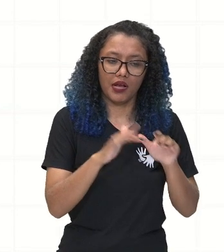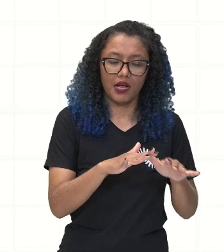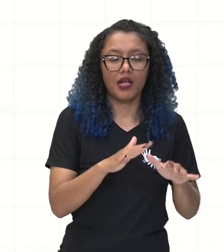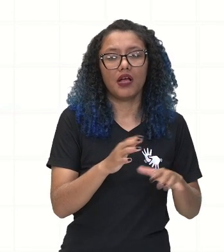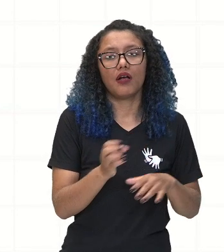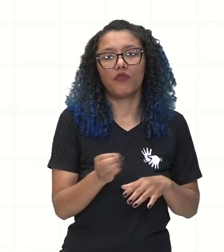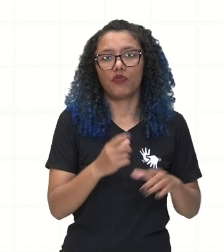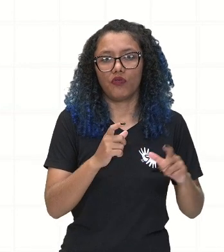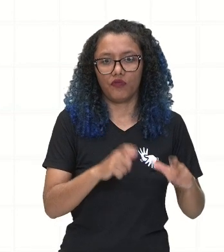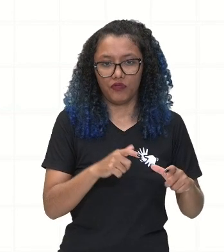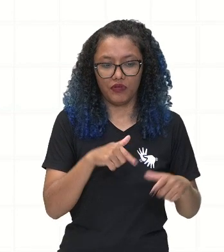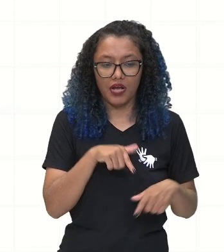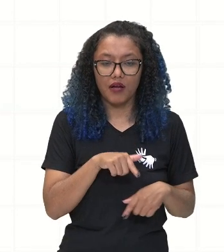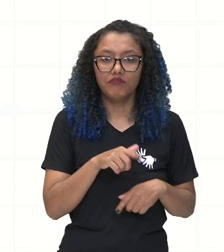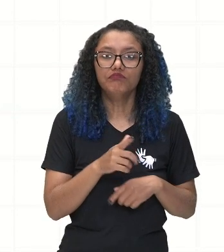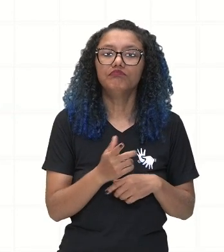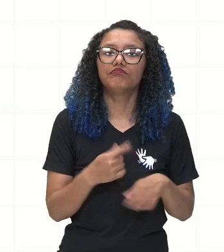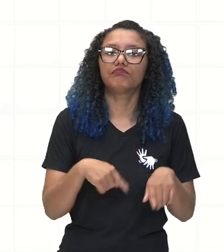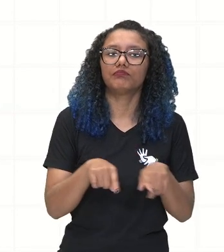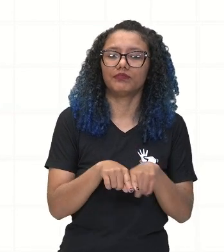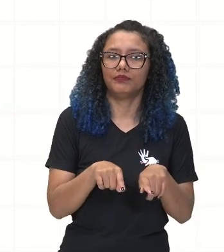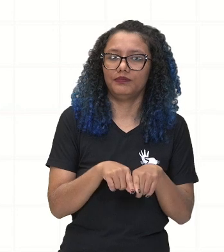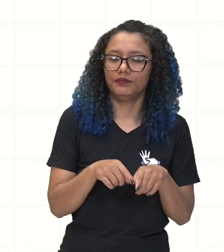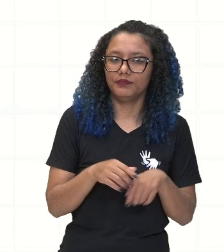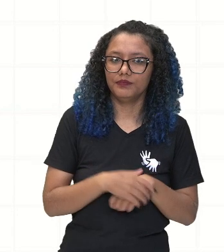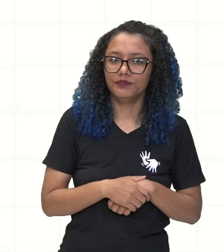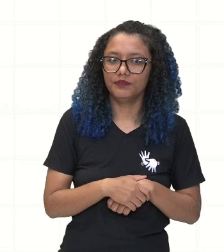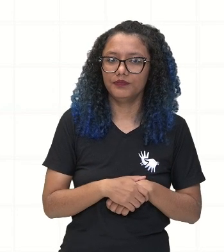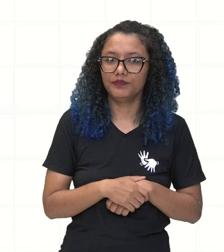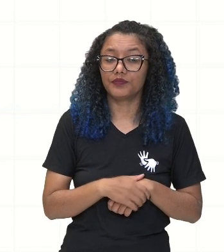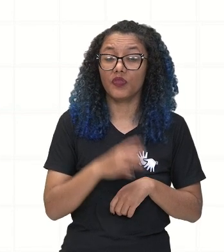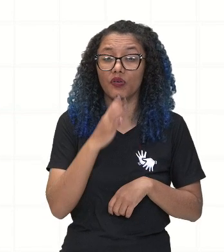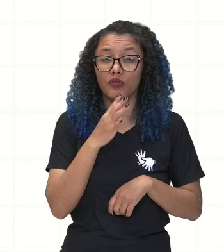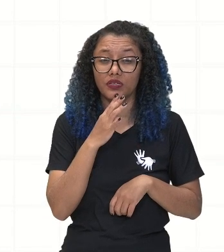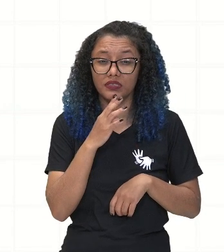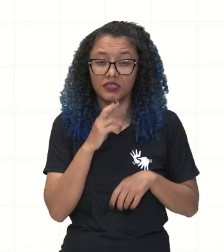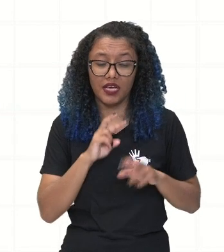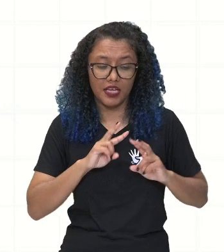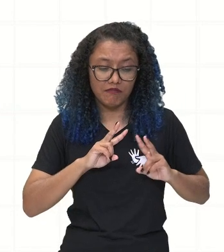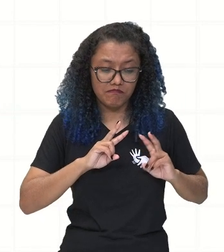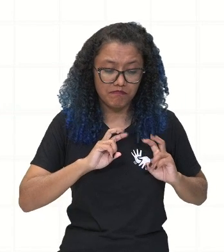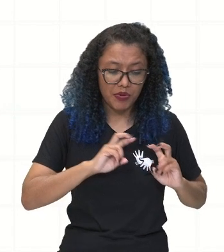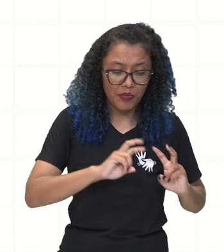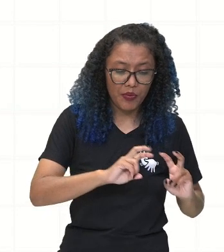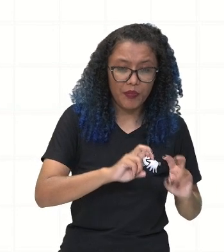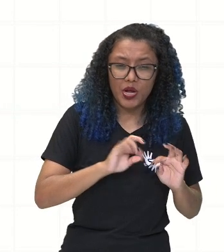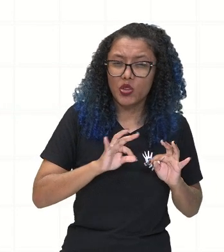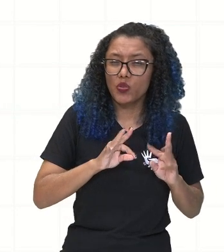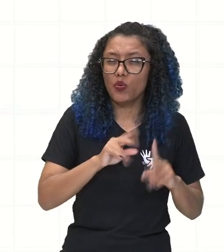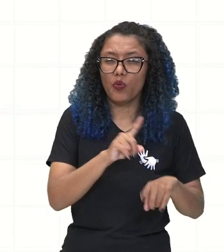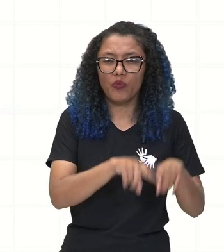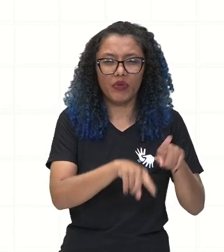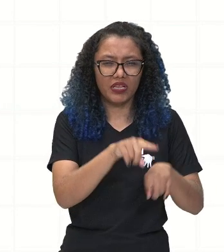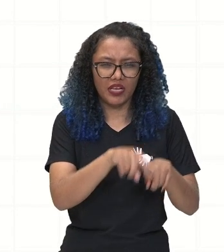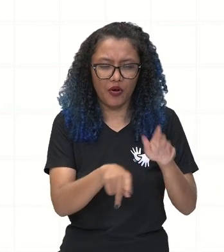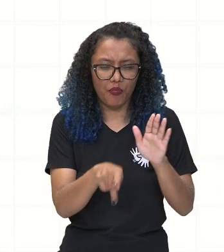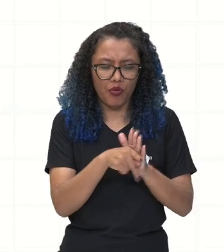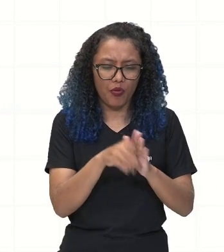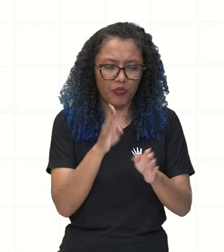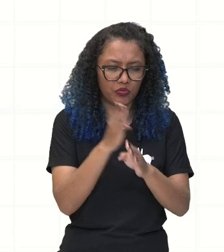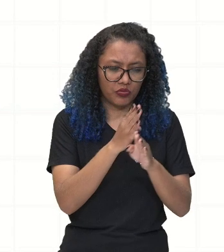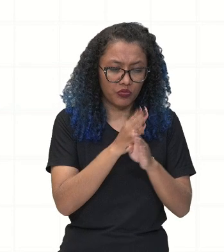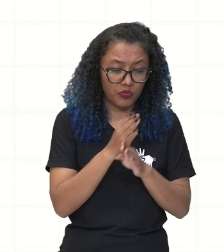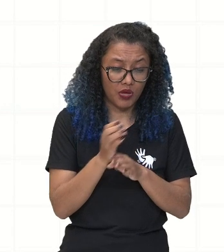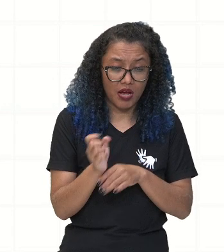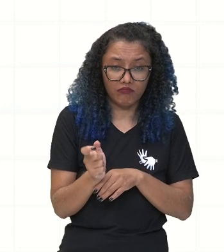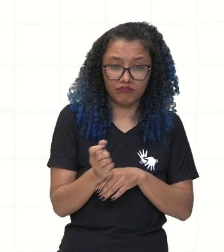o território americano, conhecer e explorar todos os recursos do território recém-encontrado. É